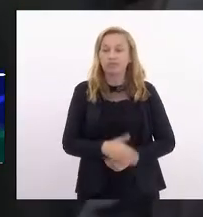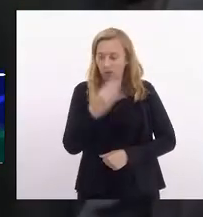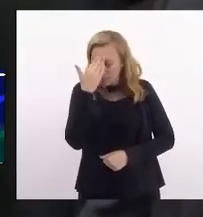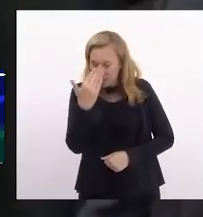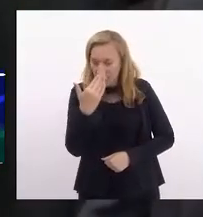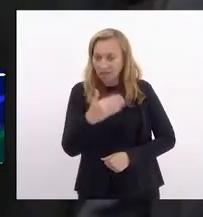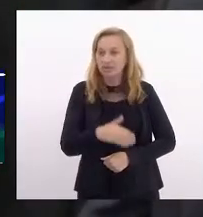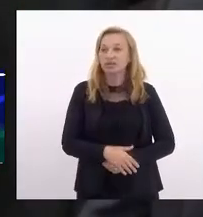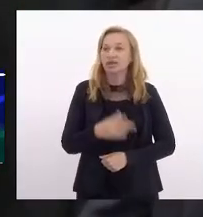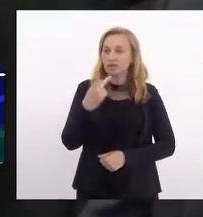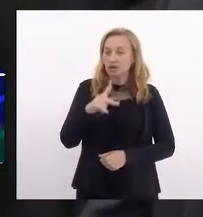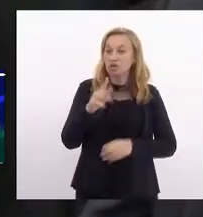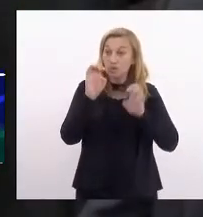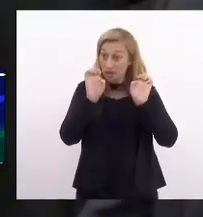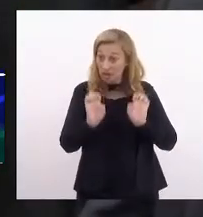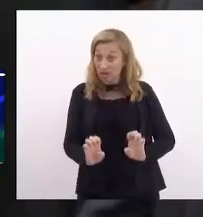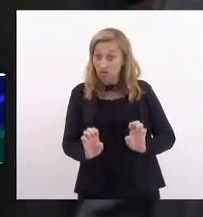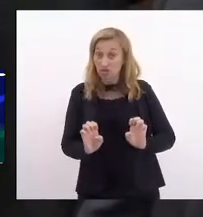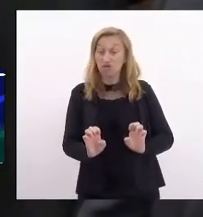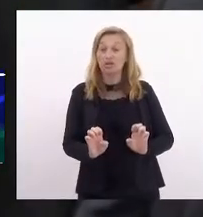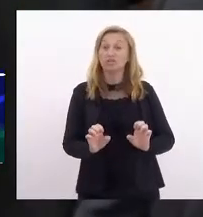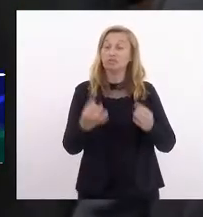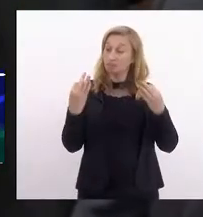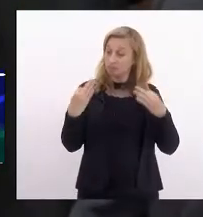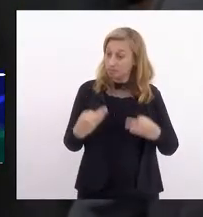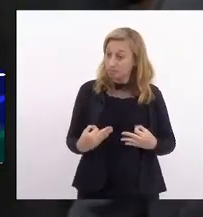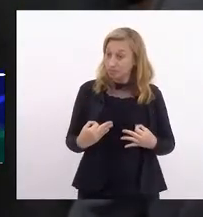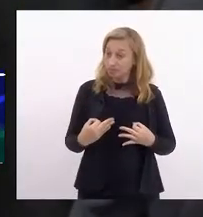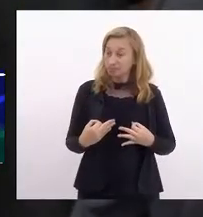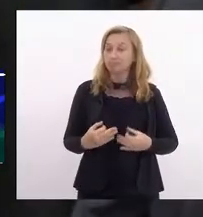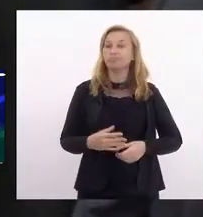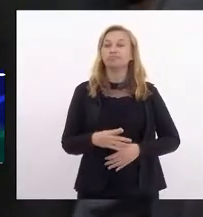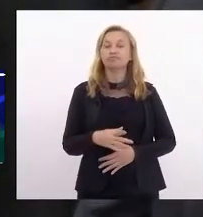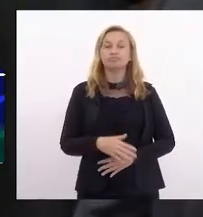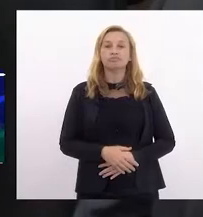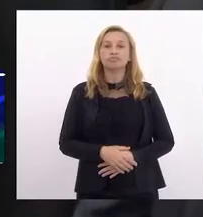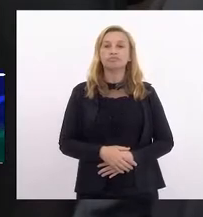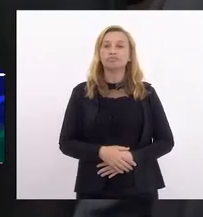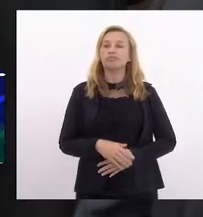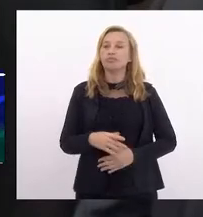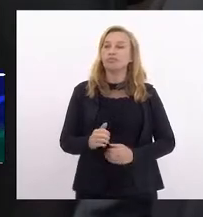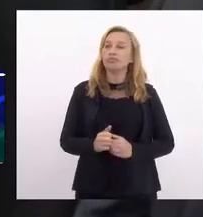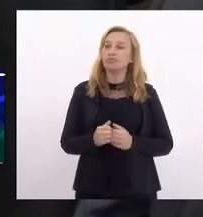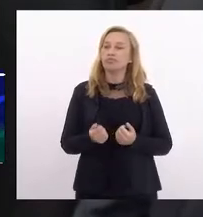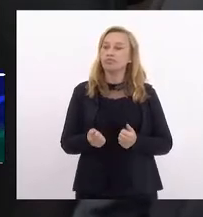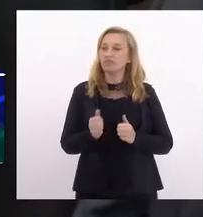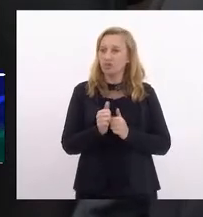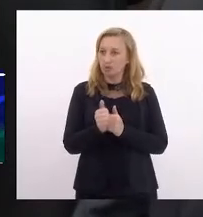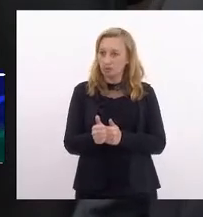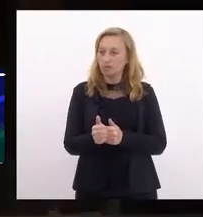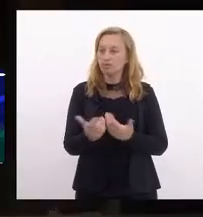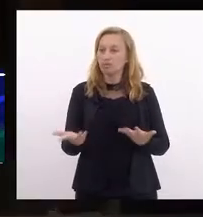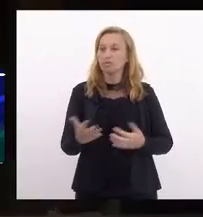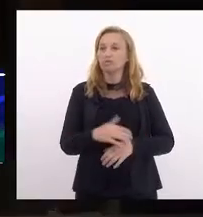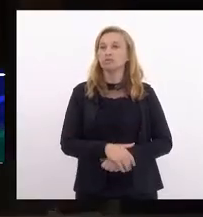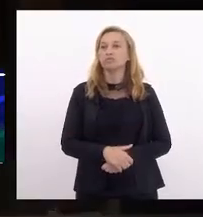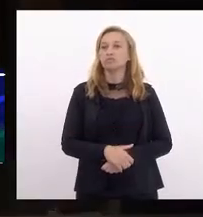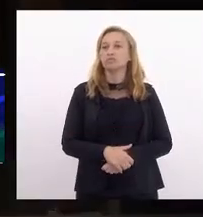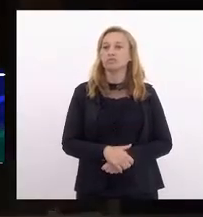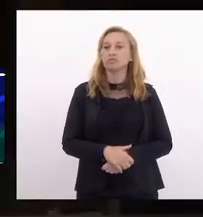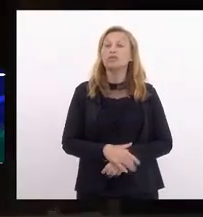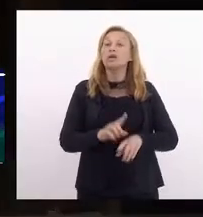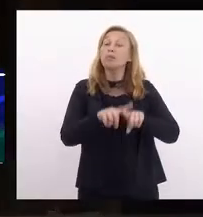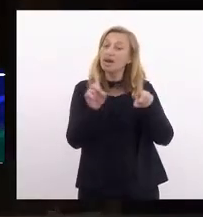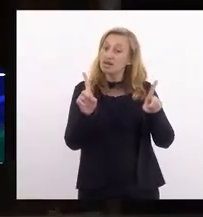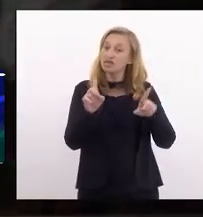Obrigado pela sua educação a sua firmeza a sua eesa como diziam antigamente é